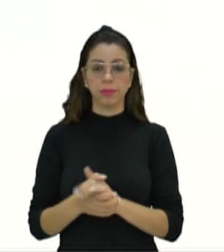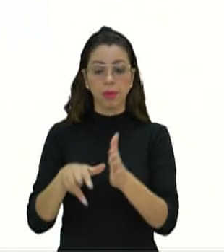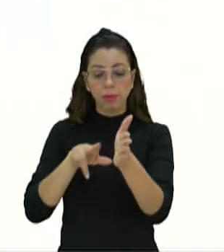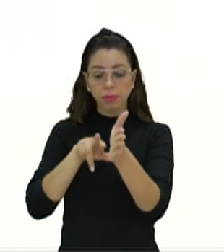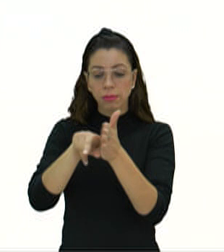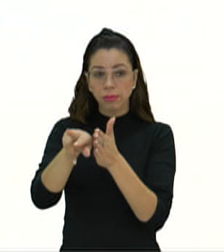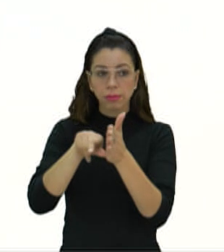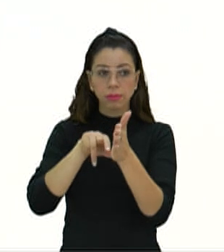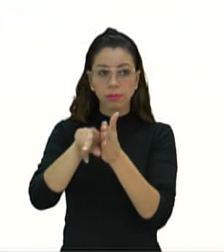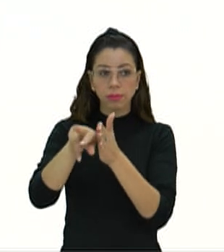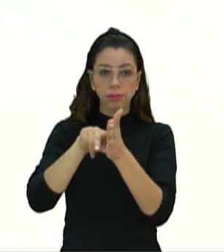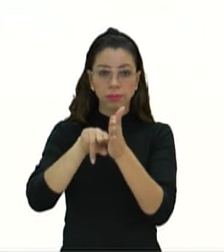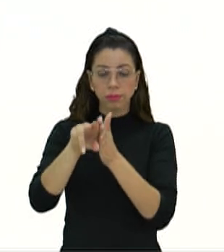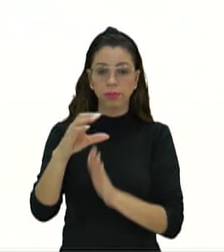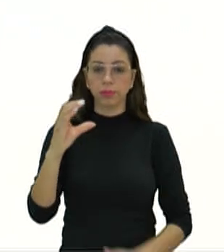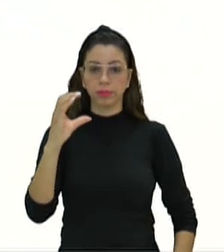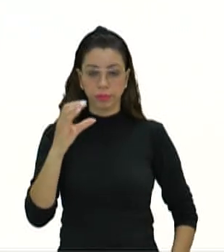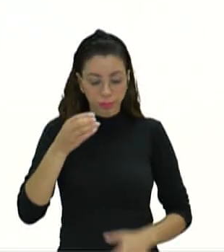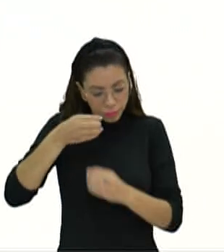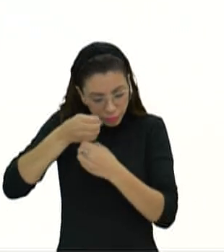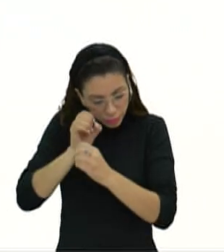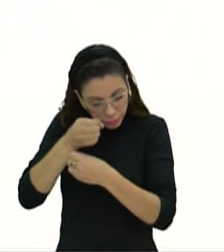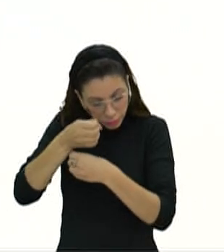biologia, que tá bem aqui a letra C com o microscópio.